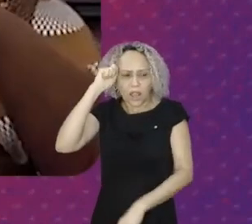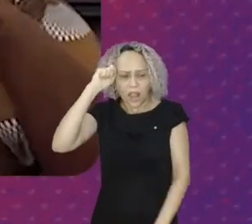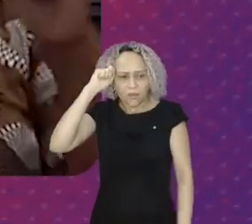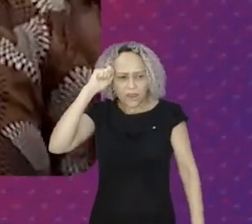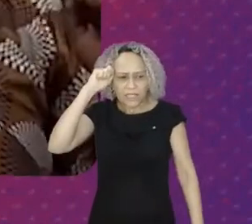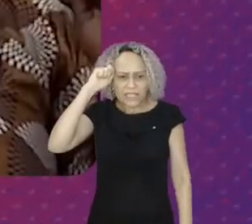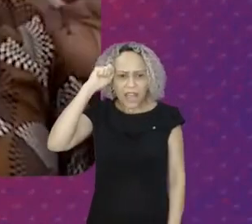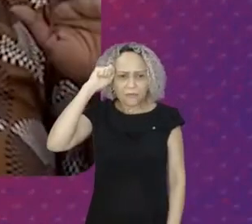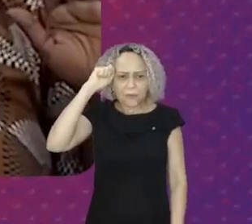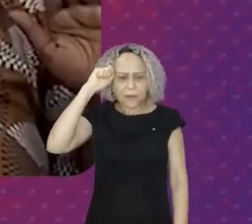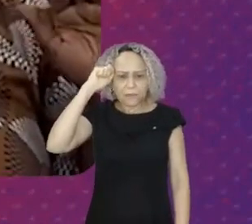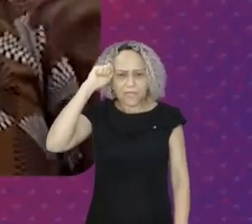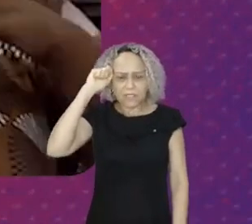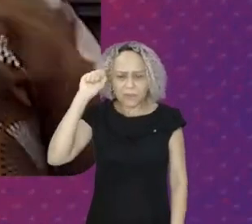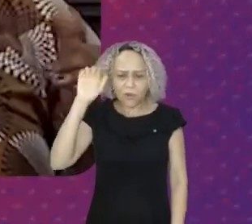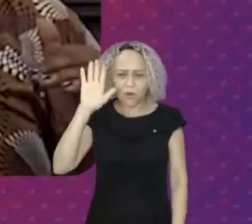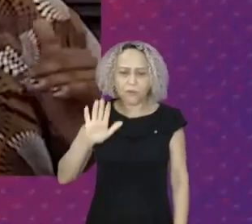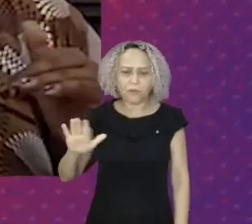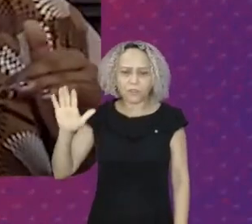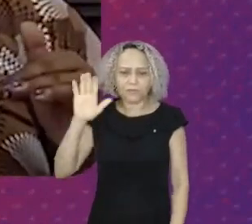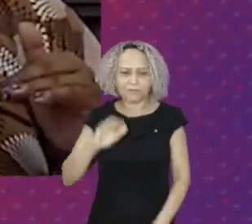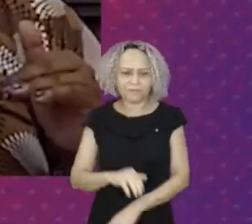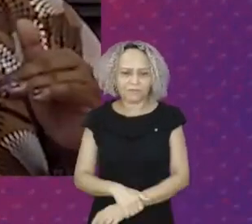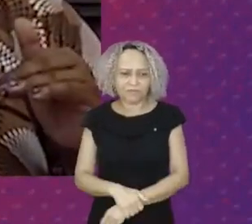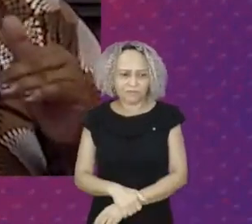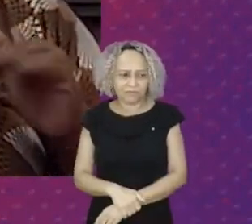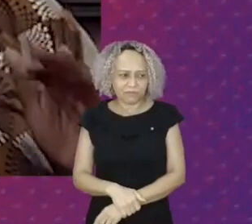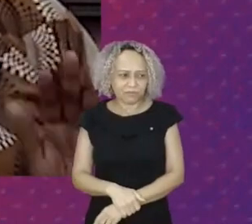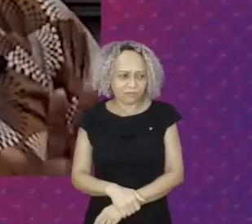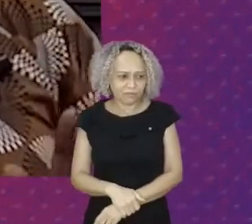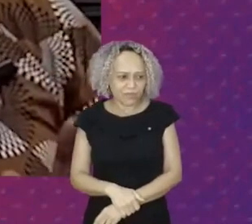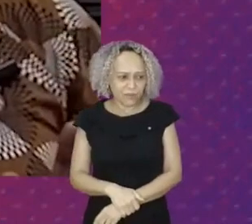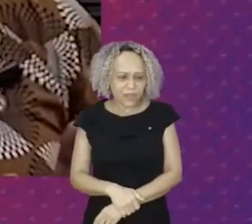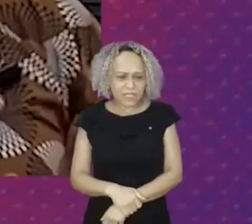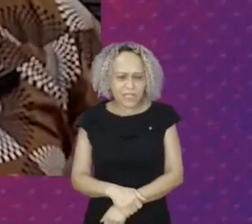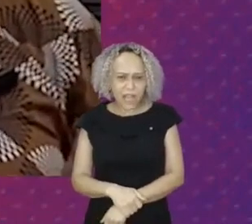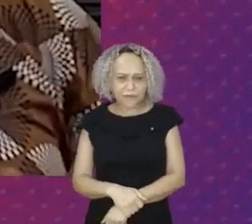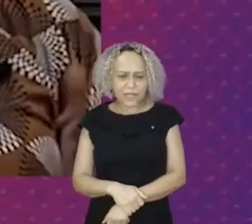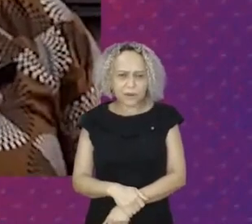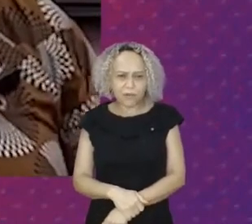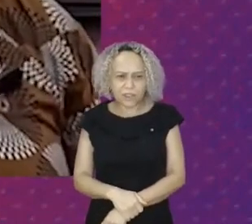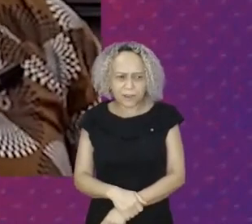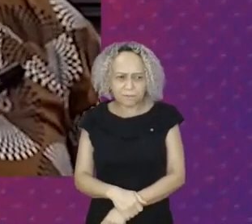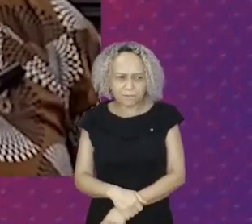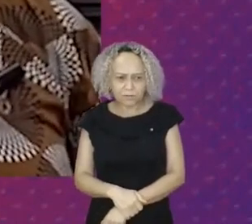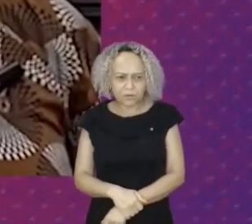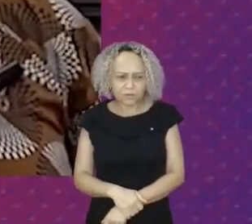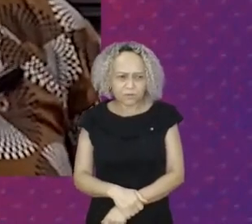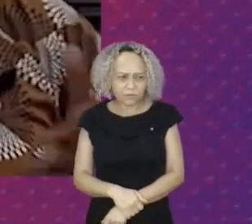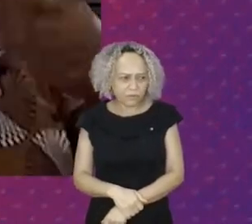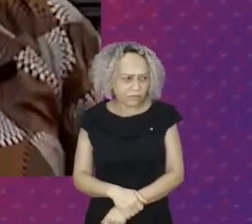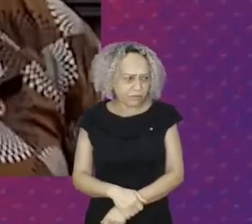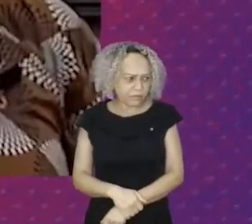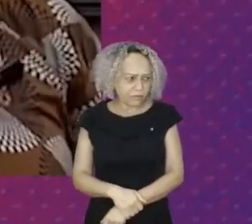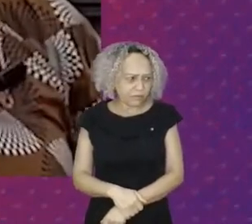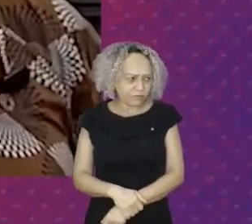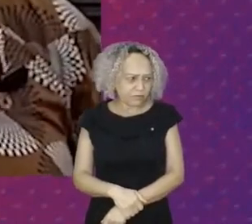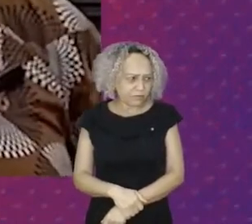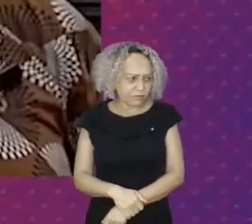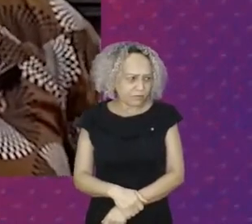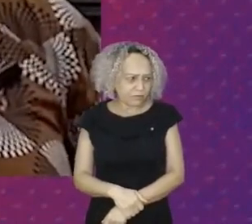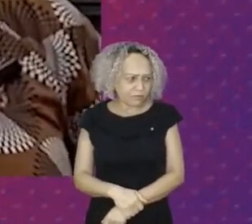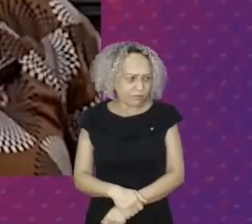falo, gente, eu não aguento mais. Me fala isso que não tem. Tem coisa demais. Por exemplo, vou dar um para casa. Aqui nós somos num